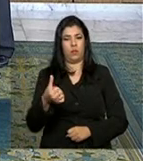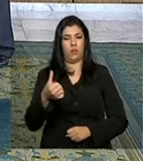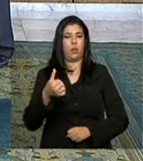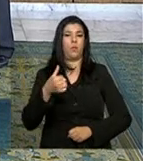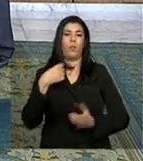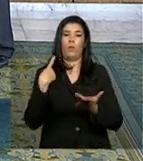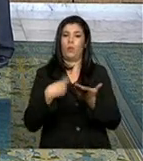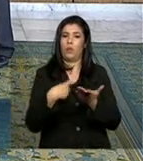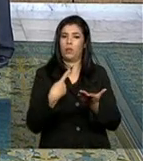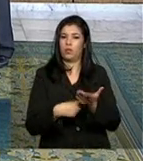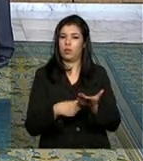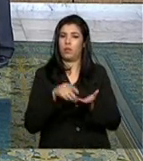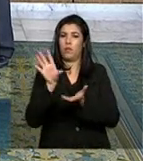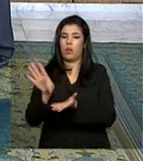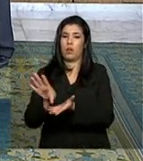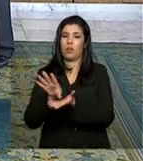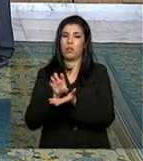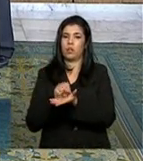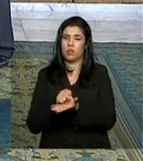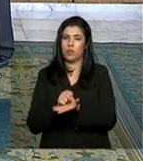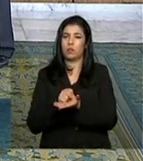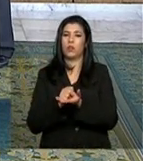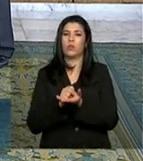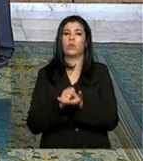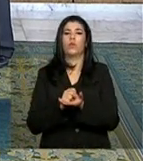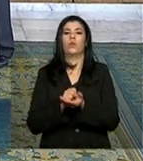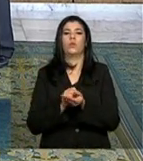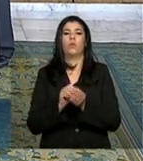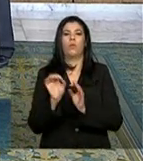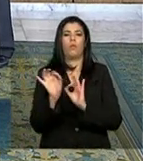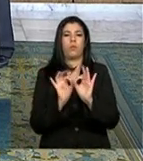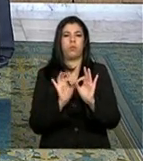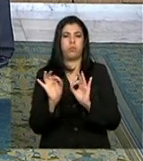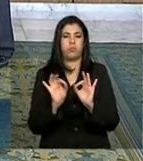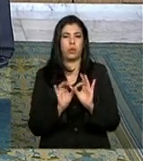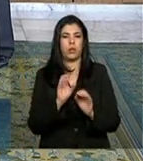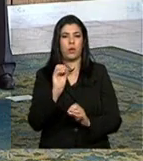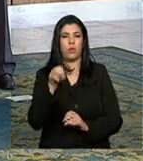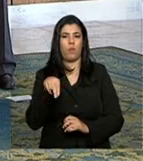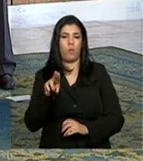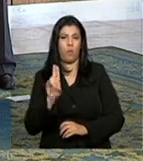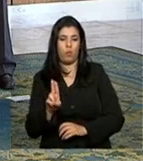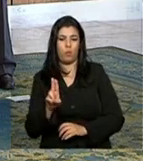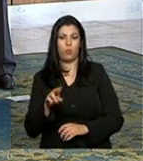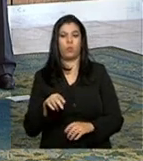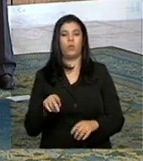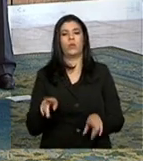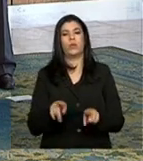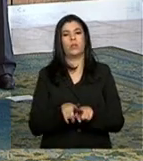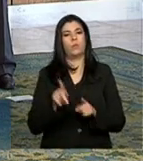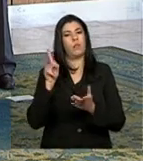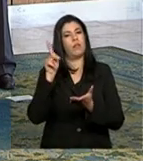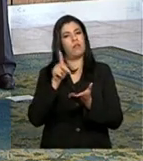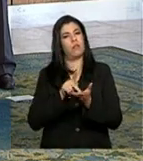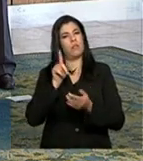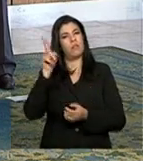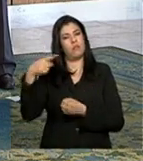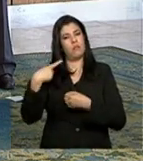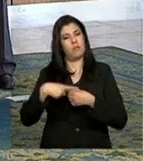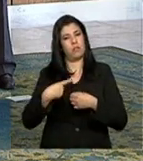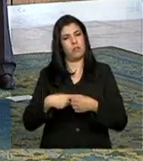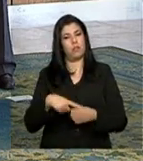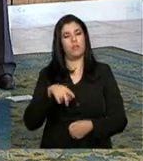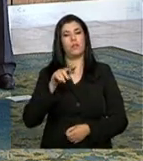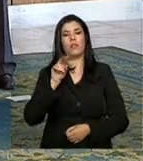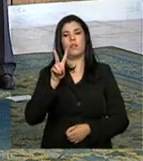adotado pela Conferência das Nações Unidas sobre Relações e Imunidades Diplomáticas, realizada em Viena.